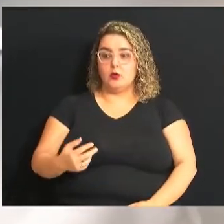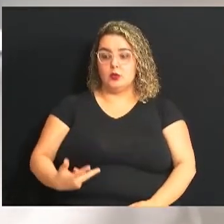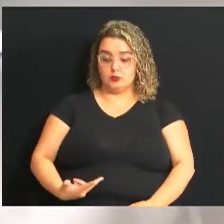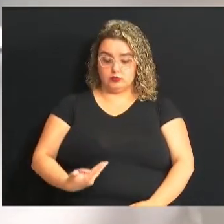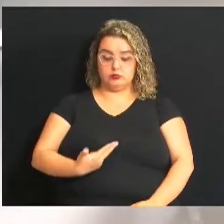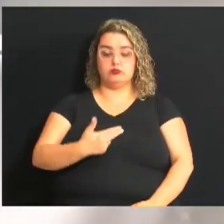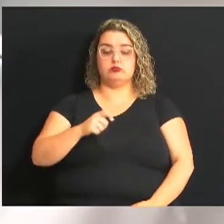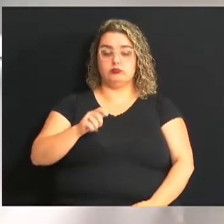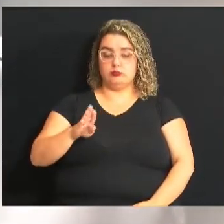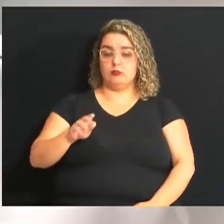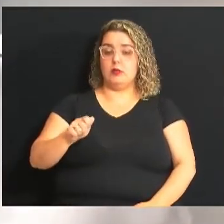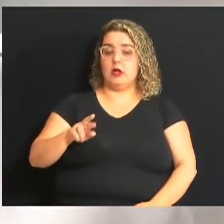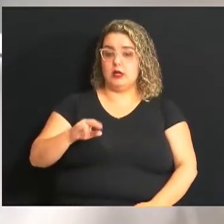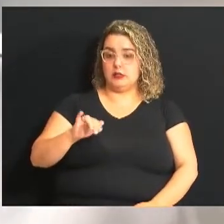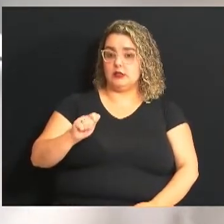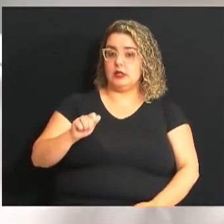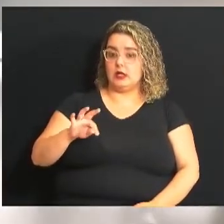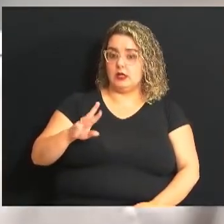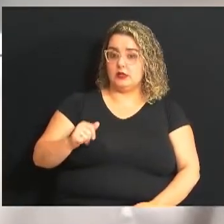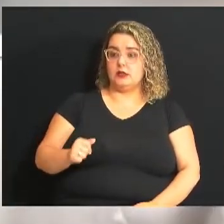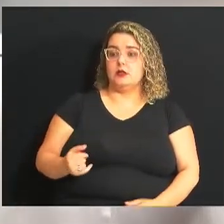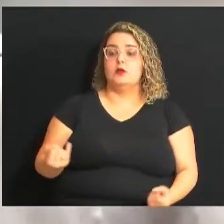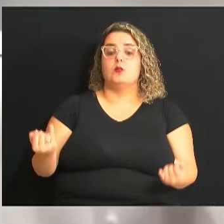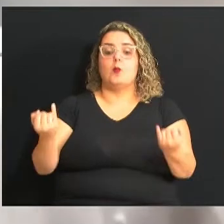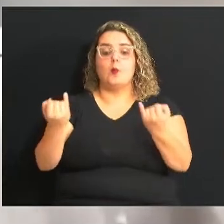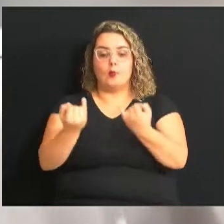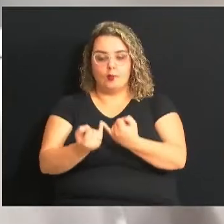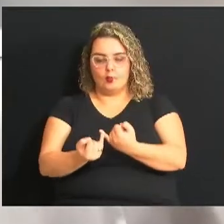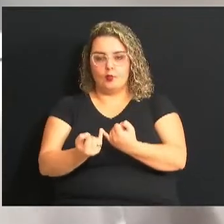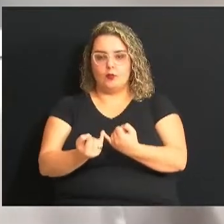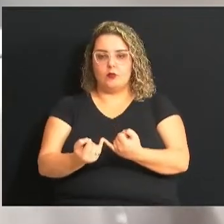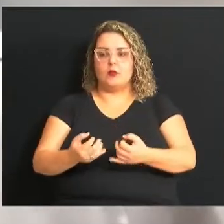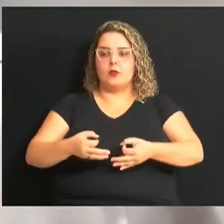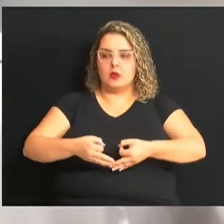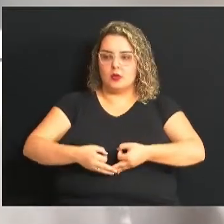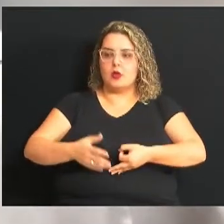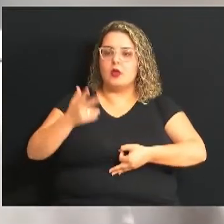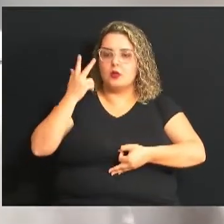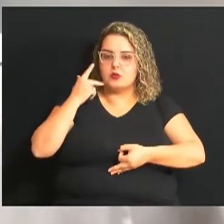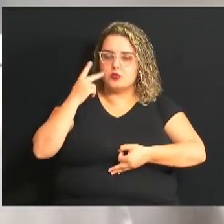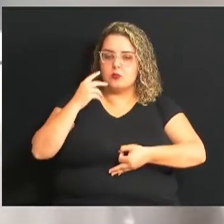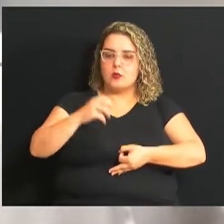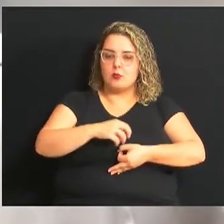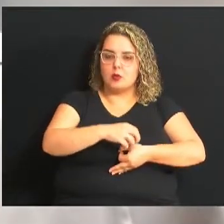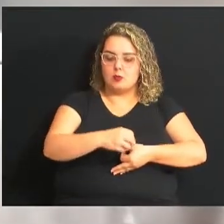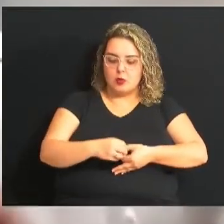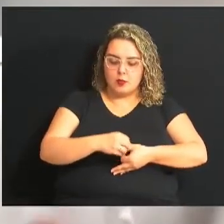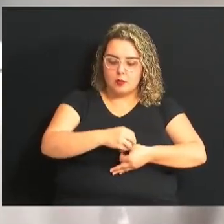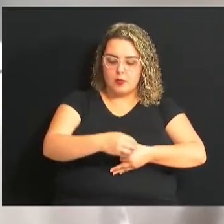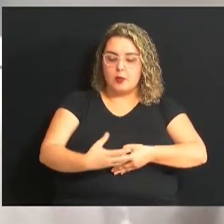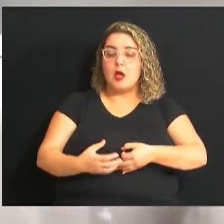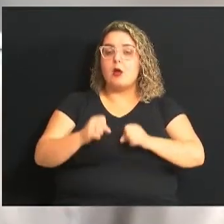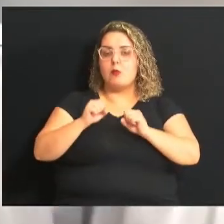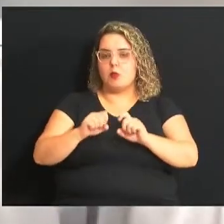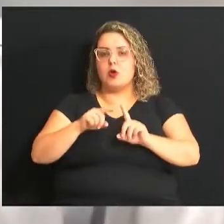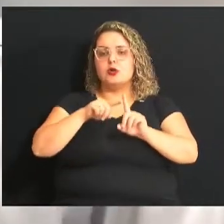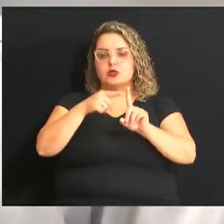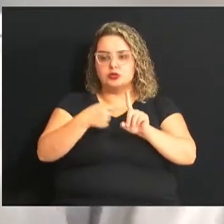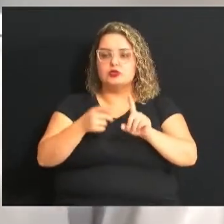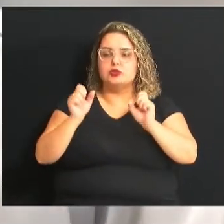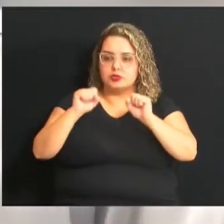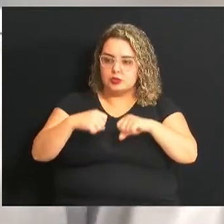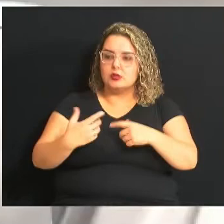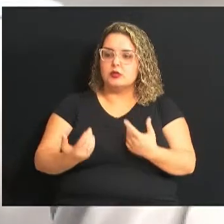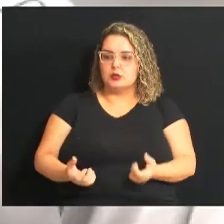ela emagrece, ela volta a ter uma ovulação normal e ela daí pode sim engravidar e vai